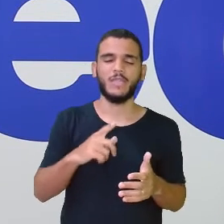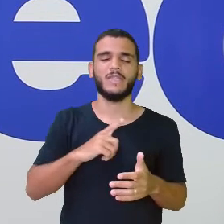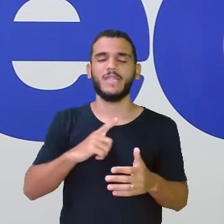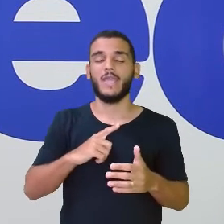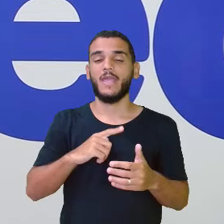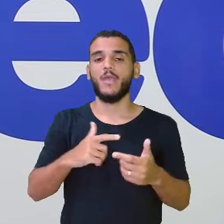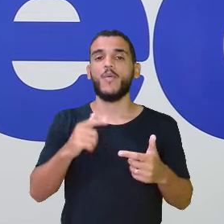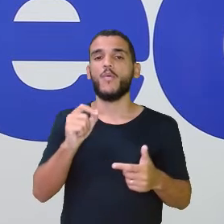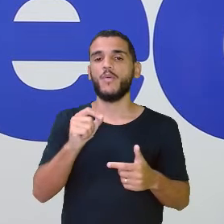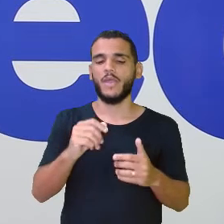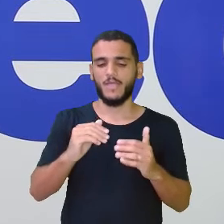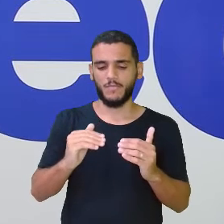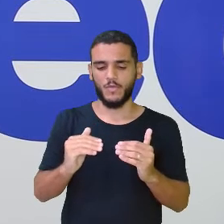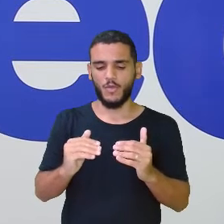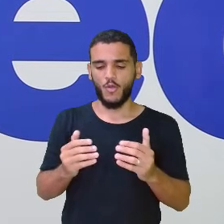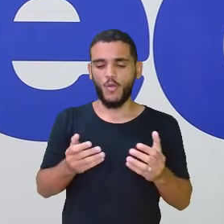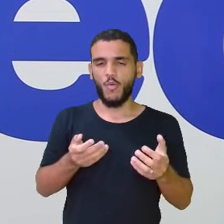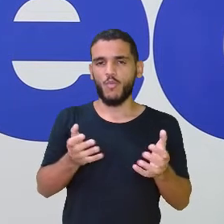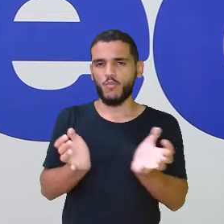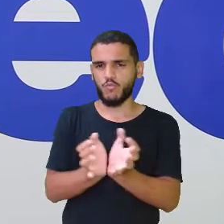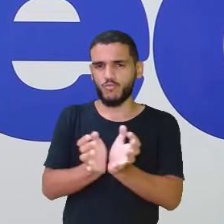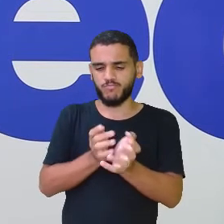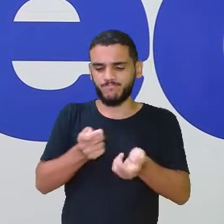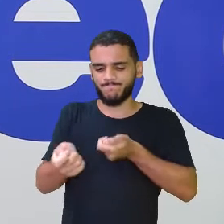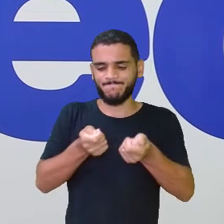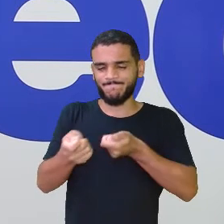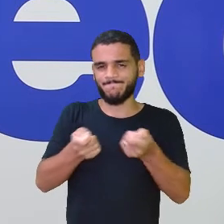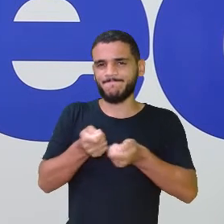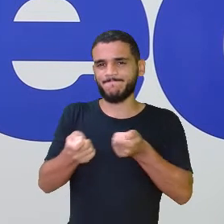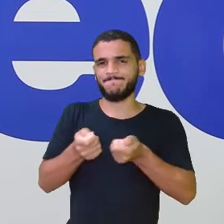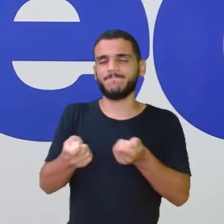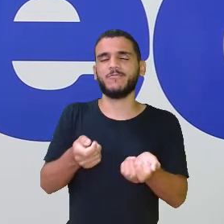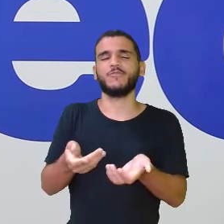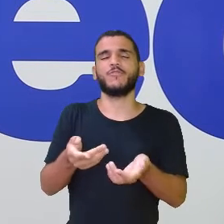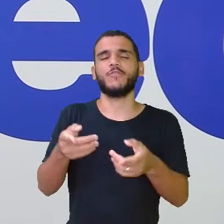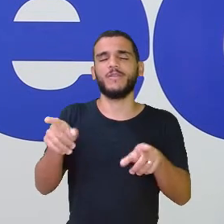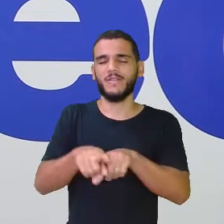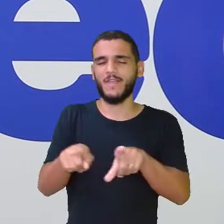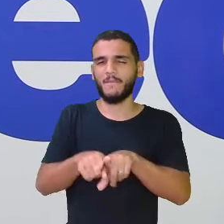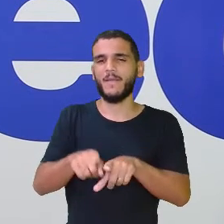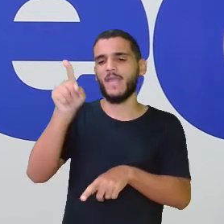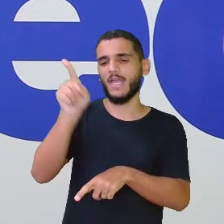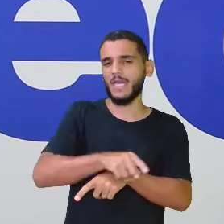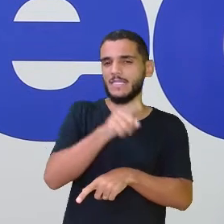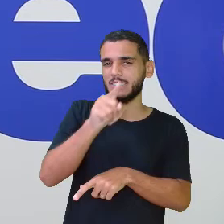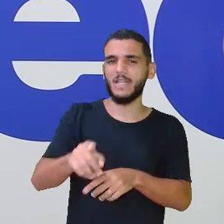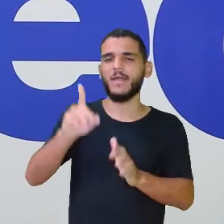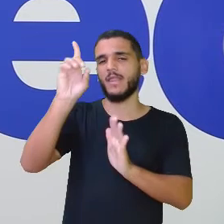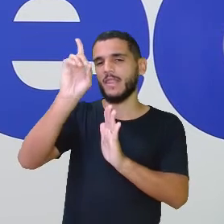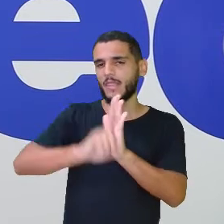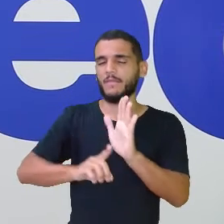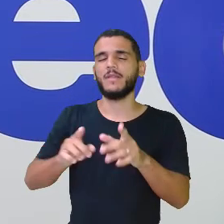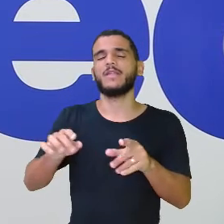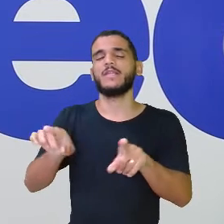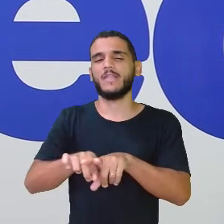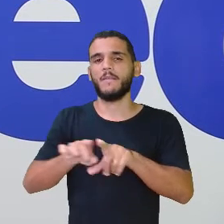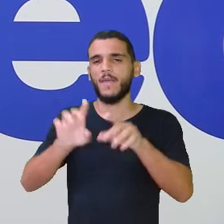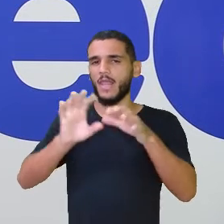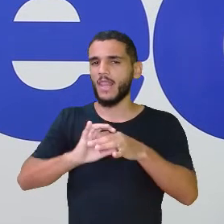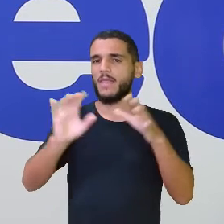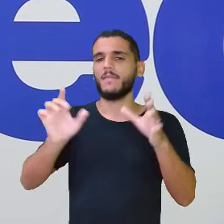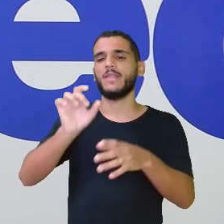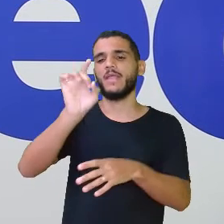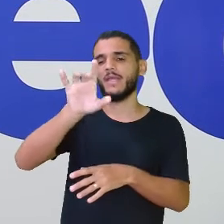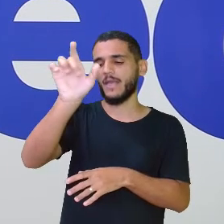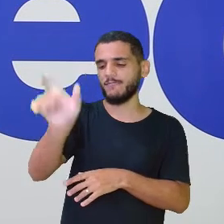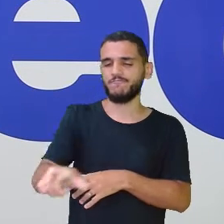ascensão, né, de regimes autoritários e extinção e cancelamento desses direitos, dessas liberdades